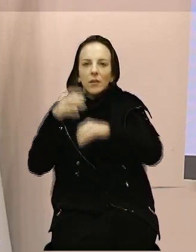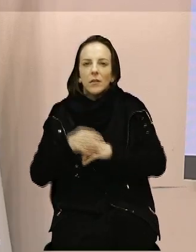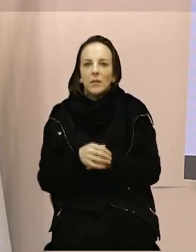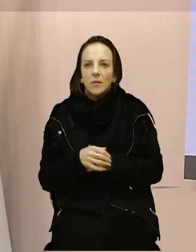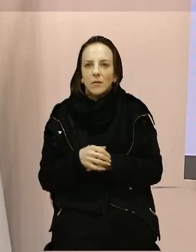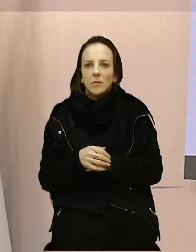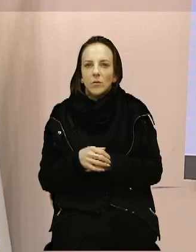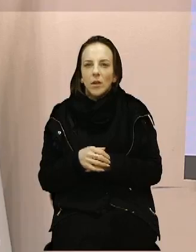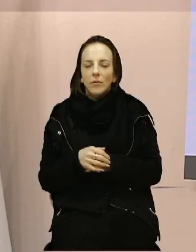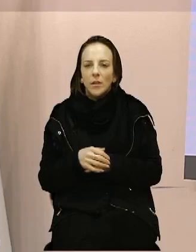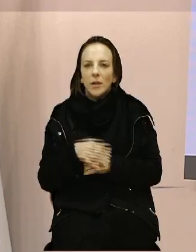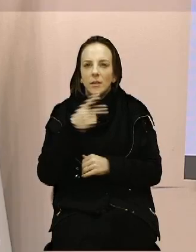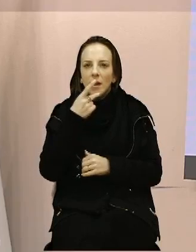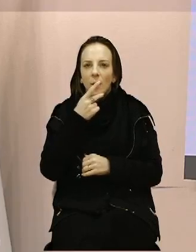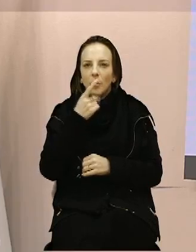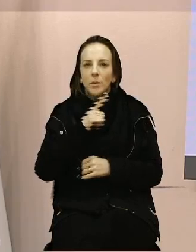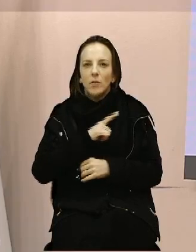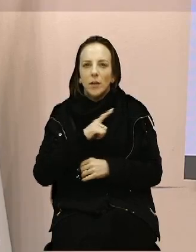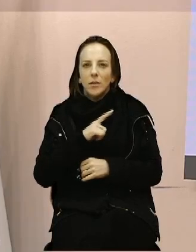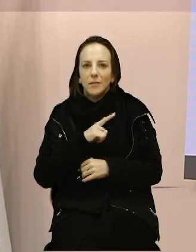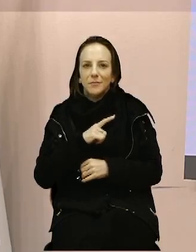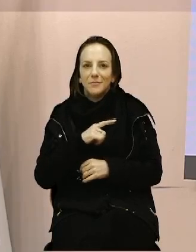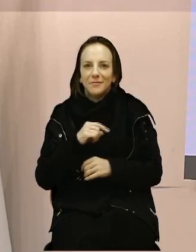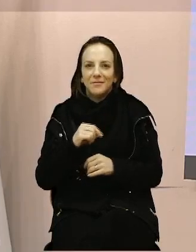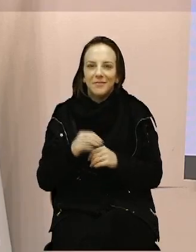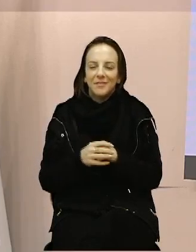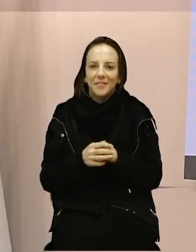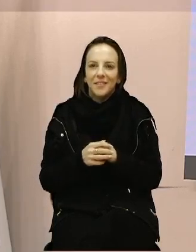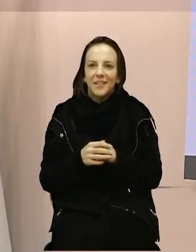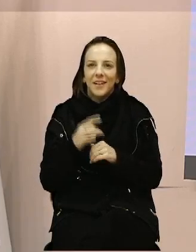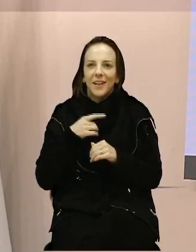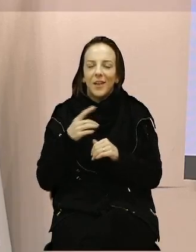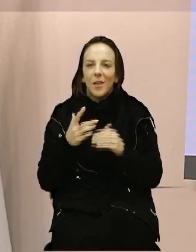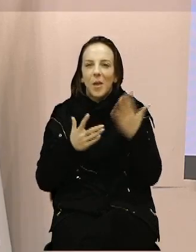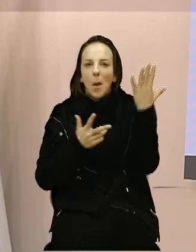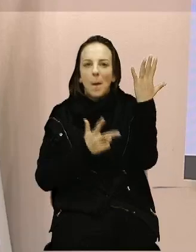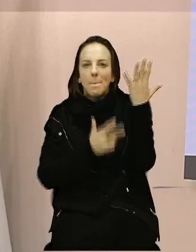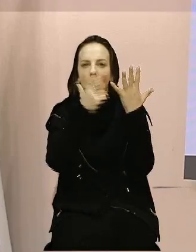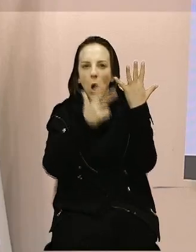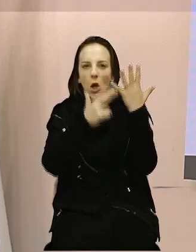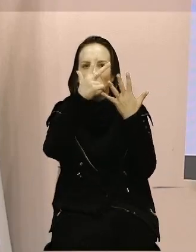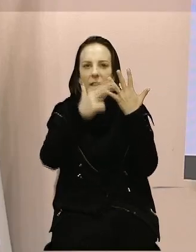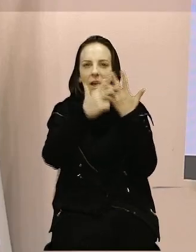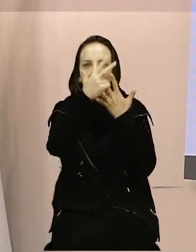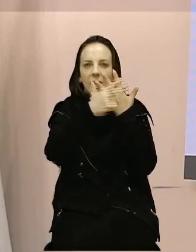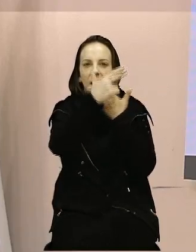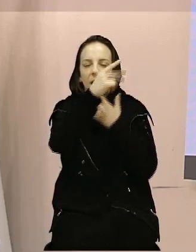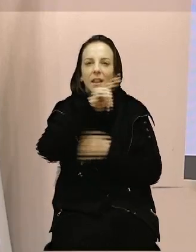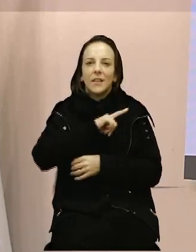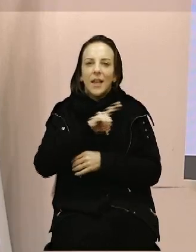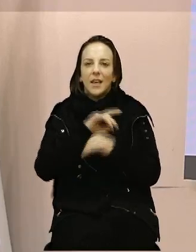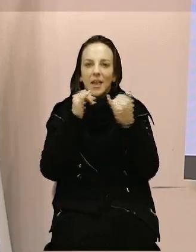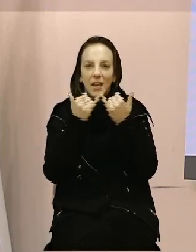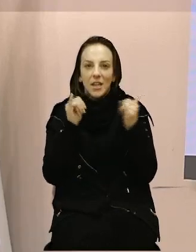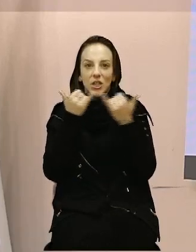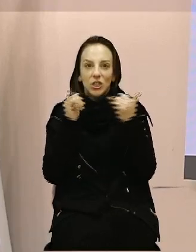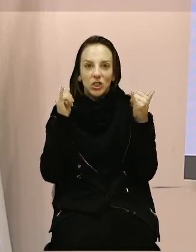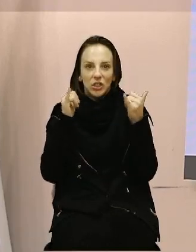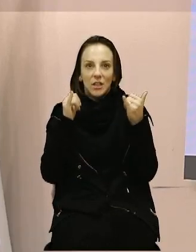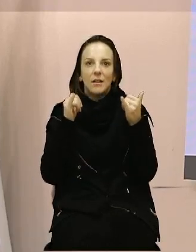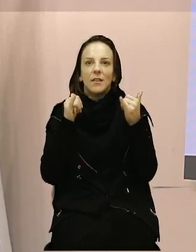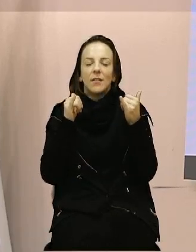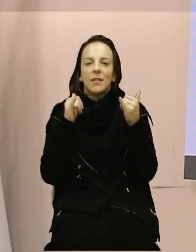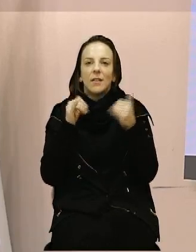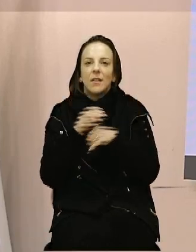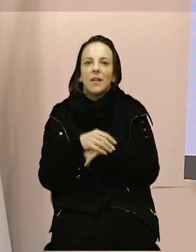o proprietário vai pagar uma empresa para fazer uma poda onde que envolve energia elétrica, que é onde que só a Secretaria